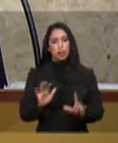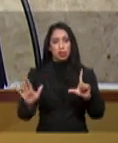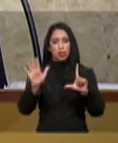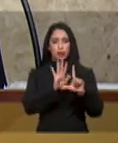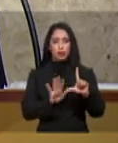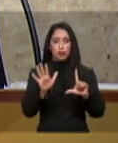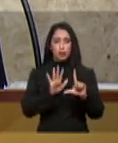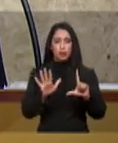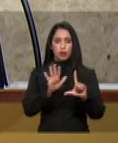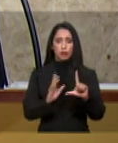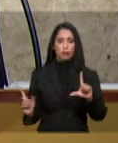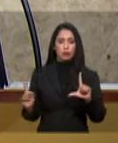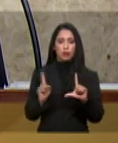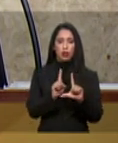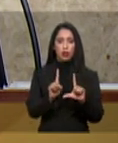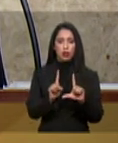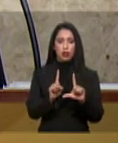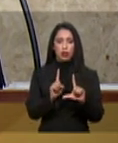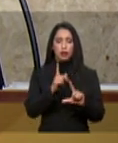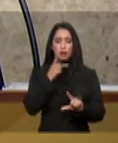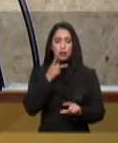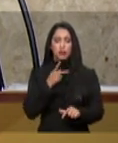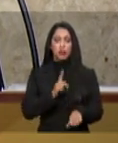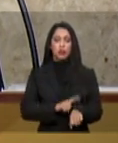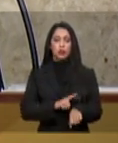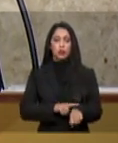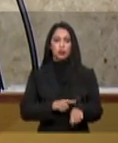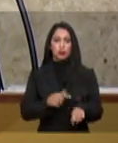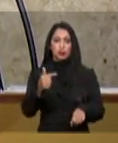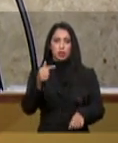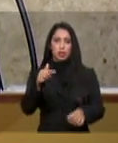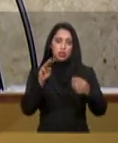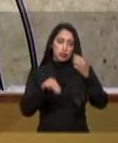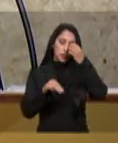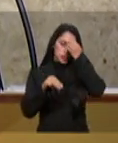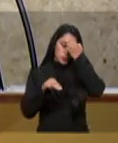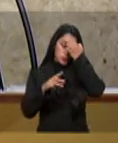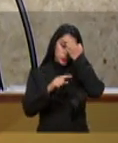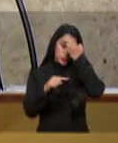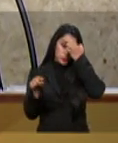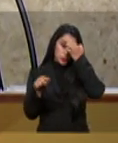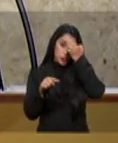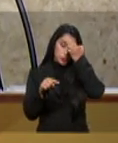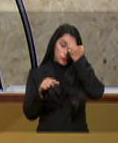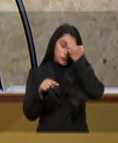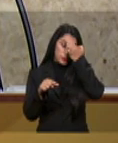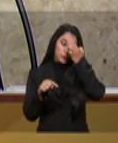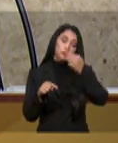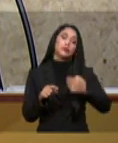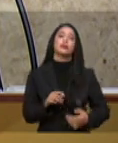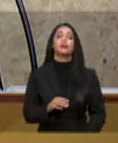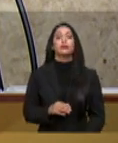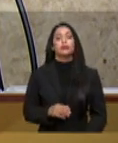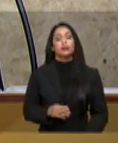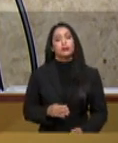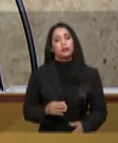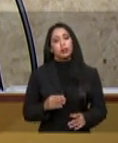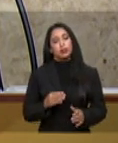videoconferência, que disporá do tempo regimental de 7 minutos e meio, na medida em que estamos